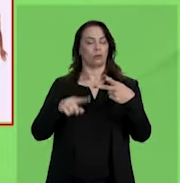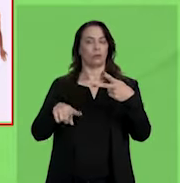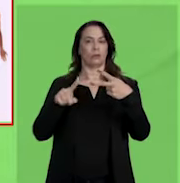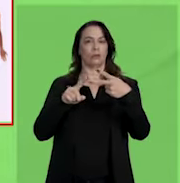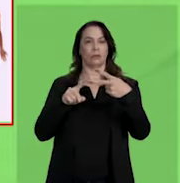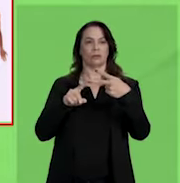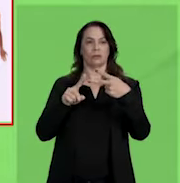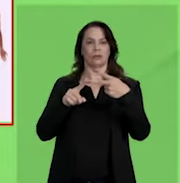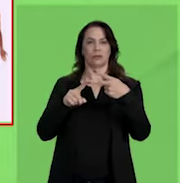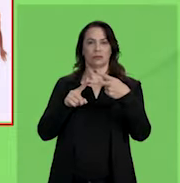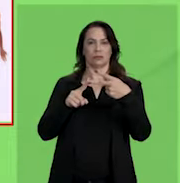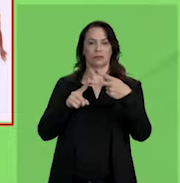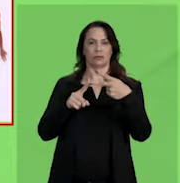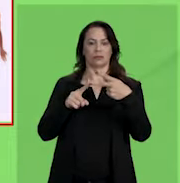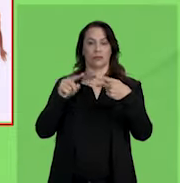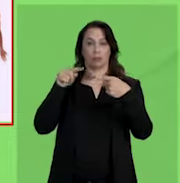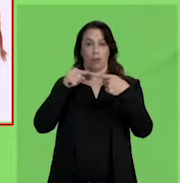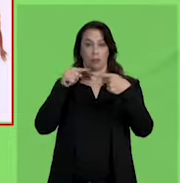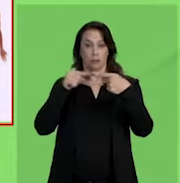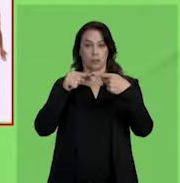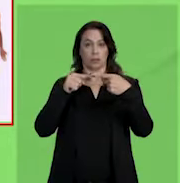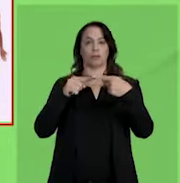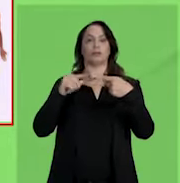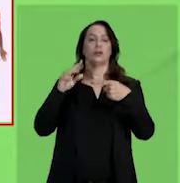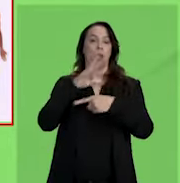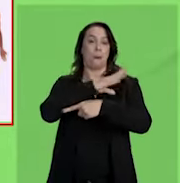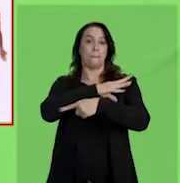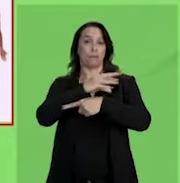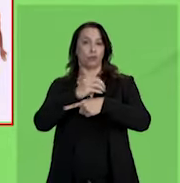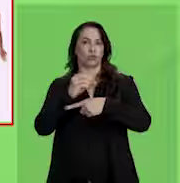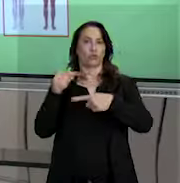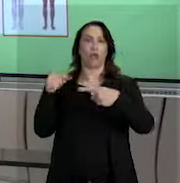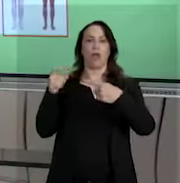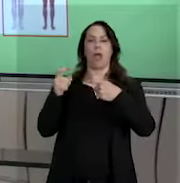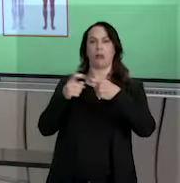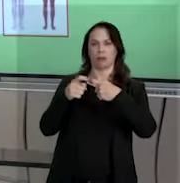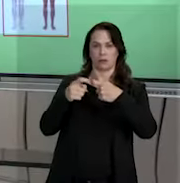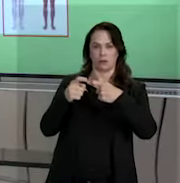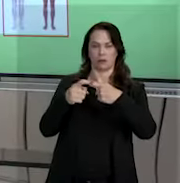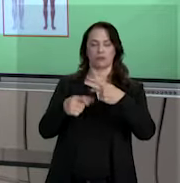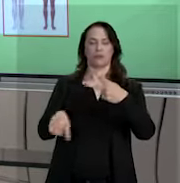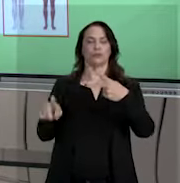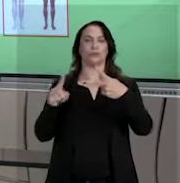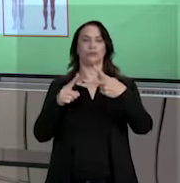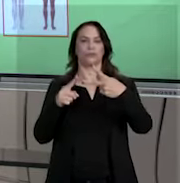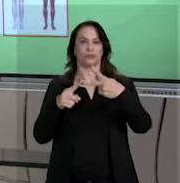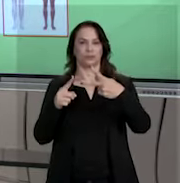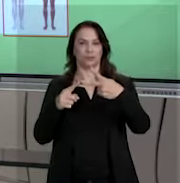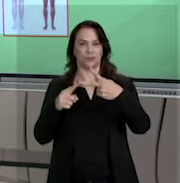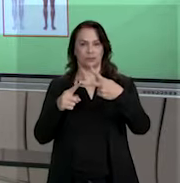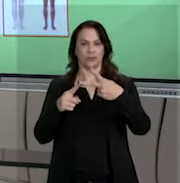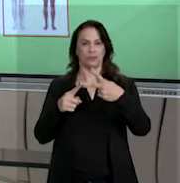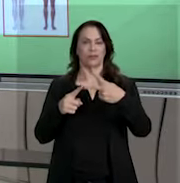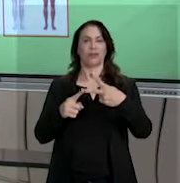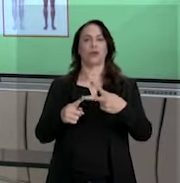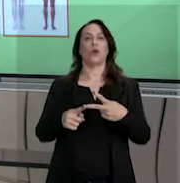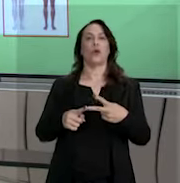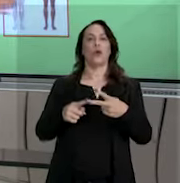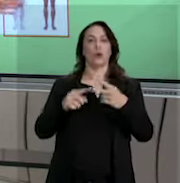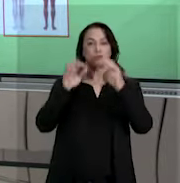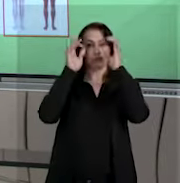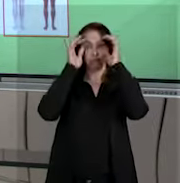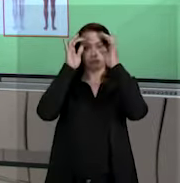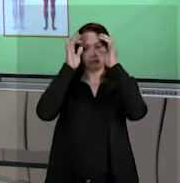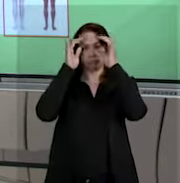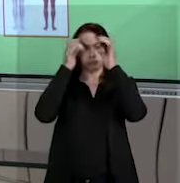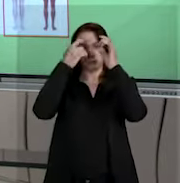o locomotor é dividido em muscular e esquelético, e o sistema nervoso que controla as ações e